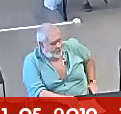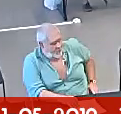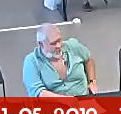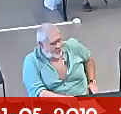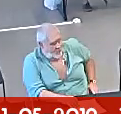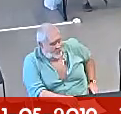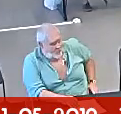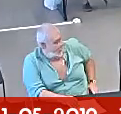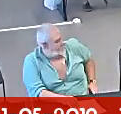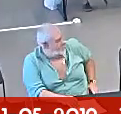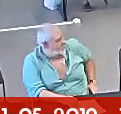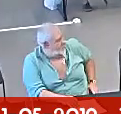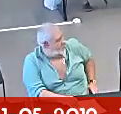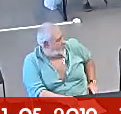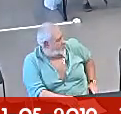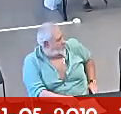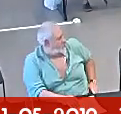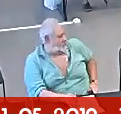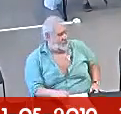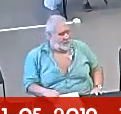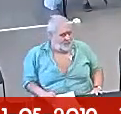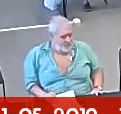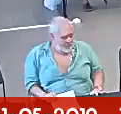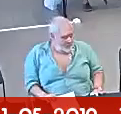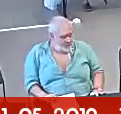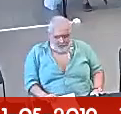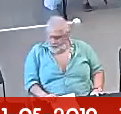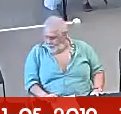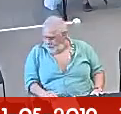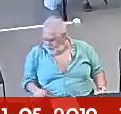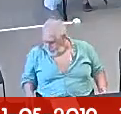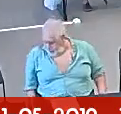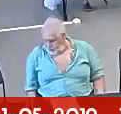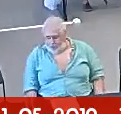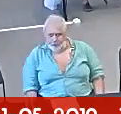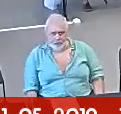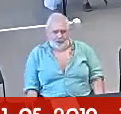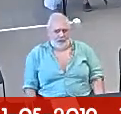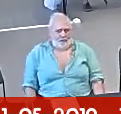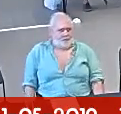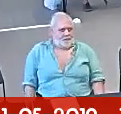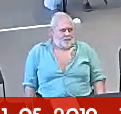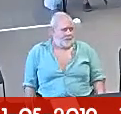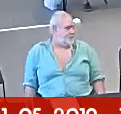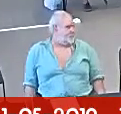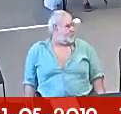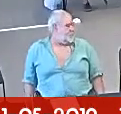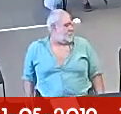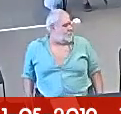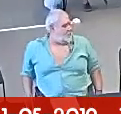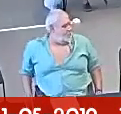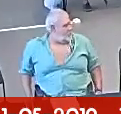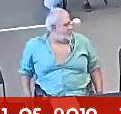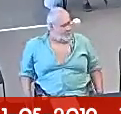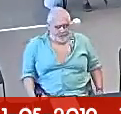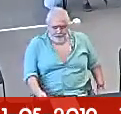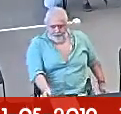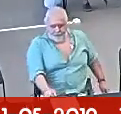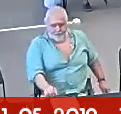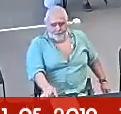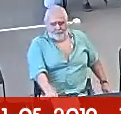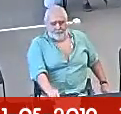da Saúde nós nunca usamos aquela rampa sabe os demais da mesa colegas